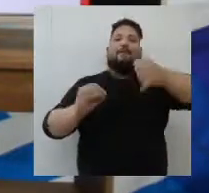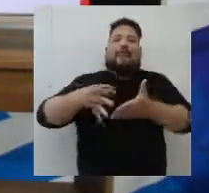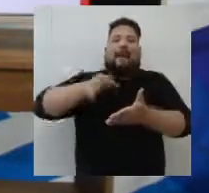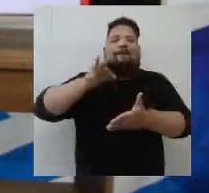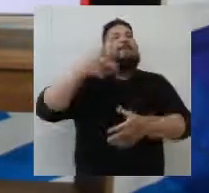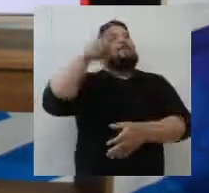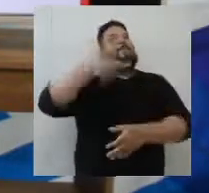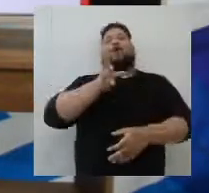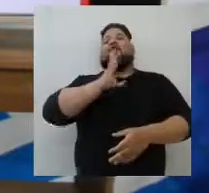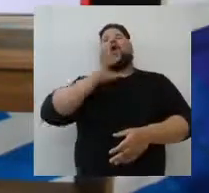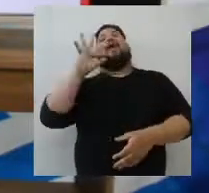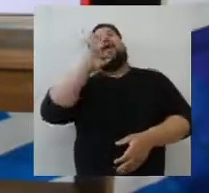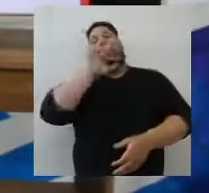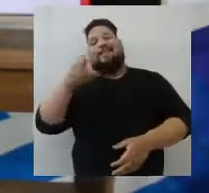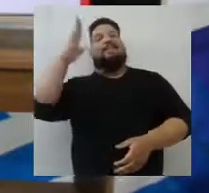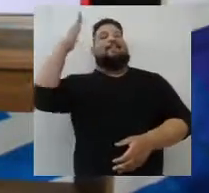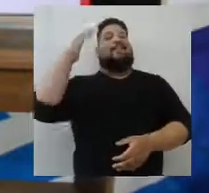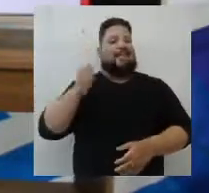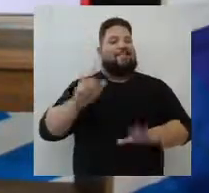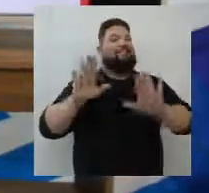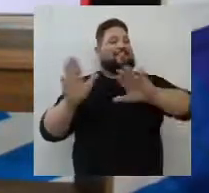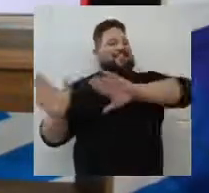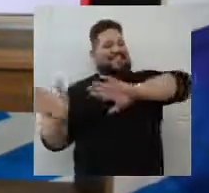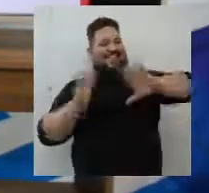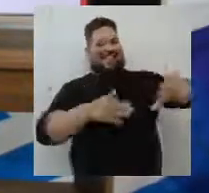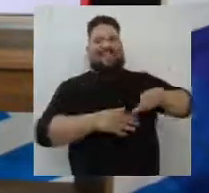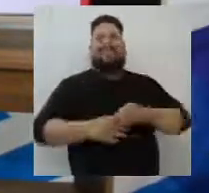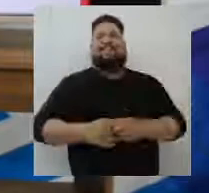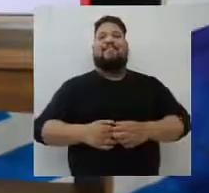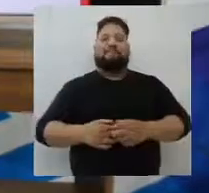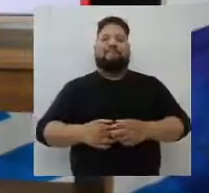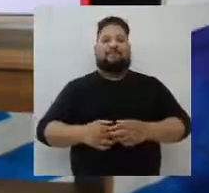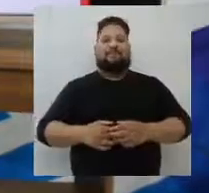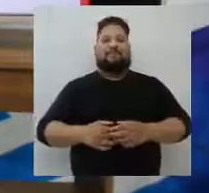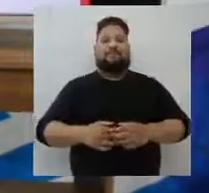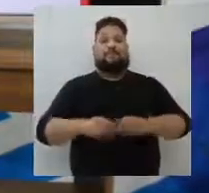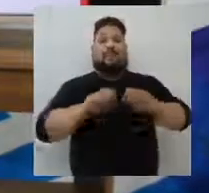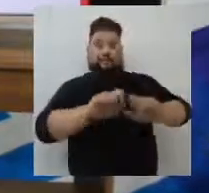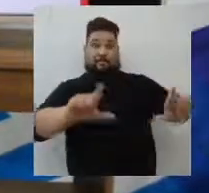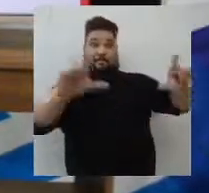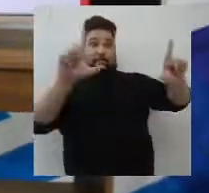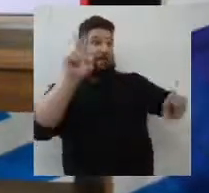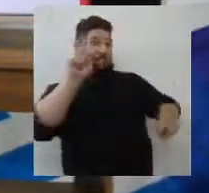dizendo, não é isso? Vamos seguir. Então, vai para o slide.